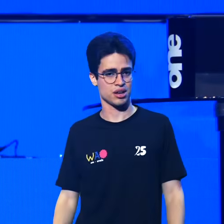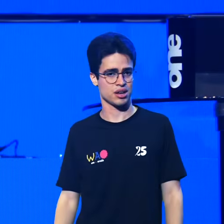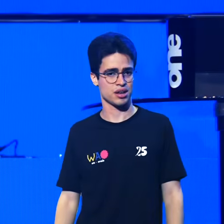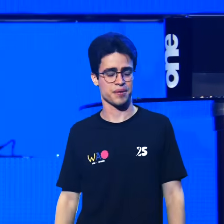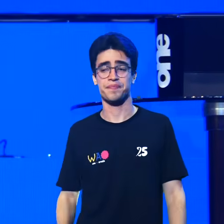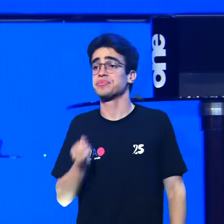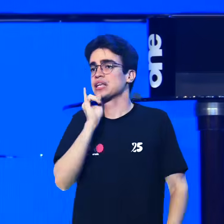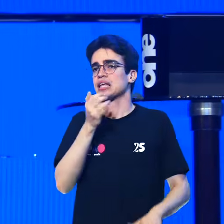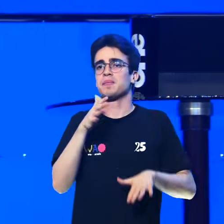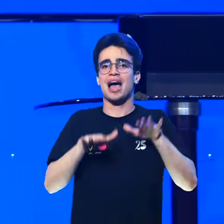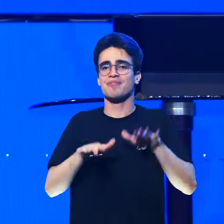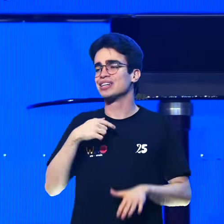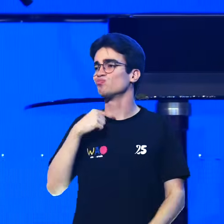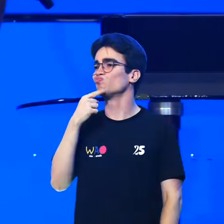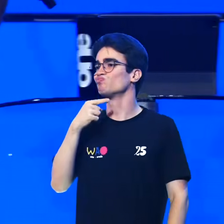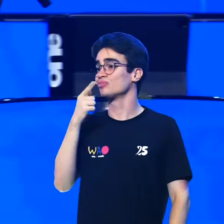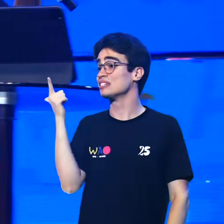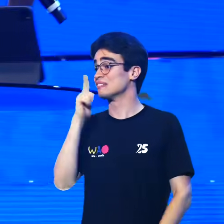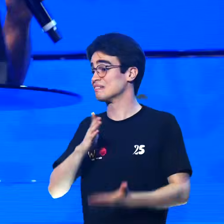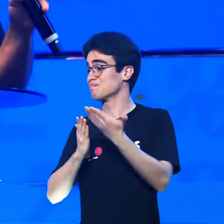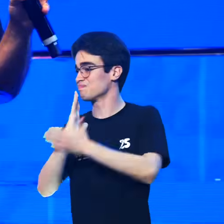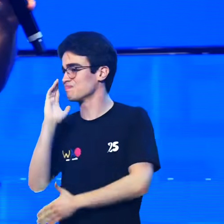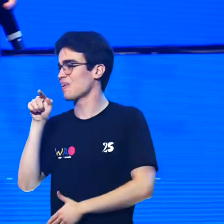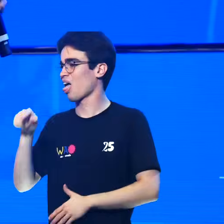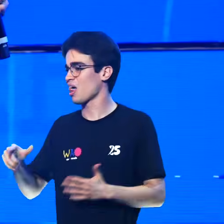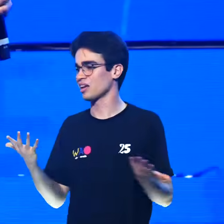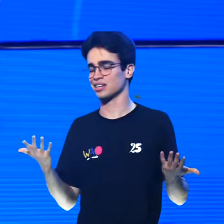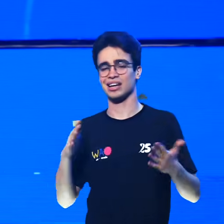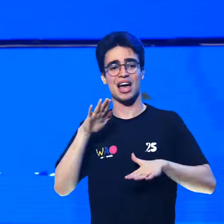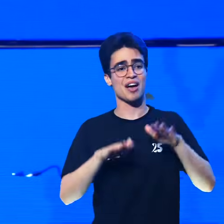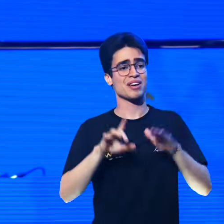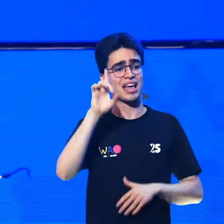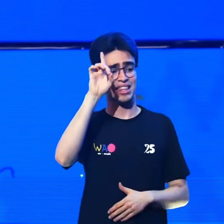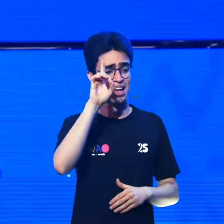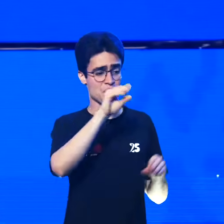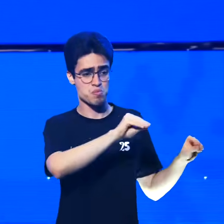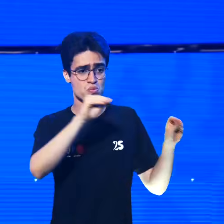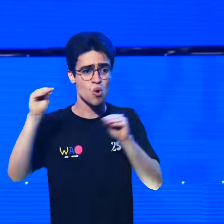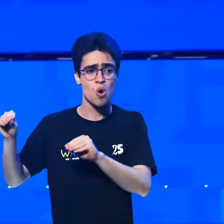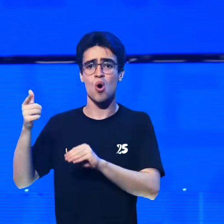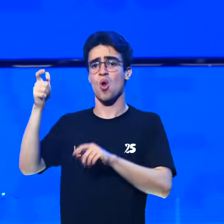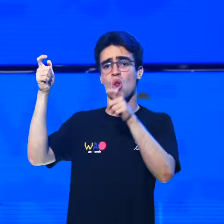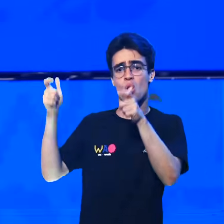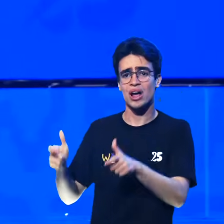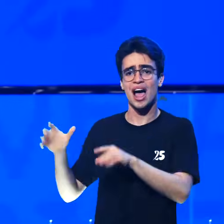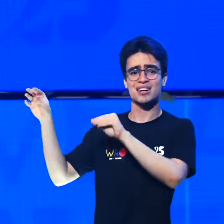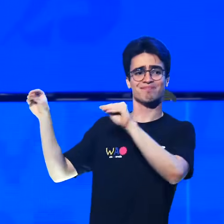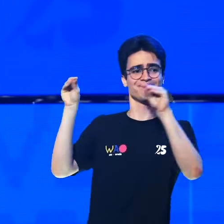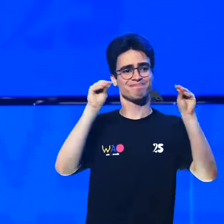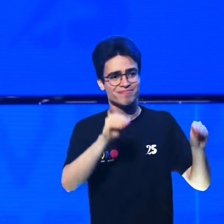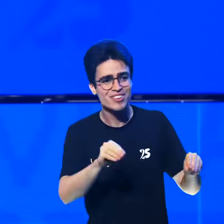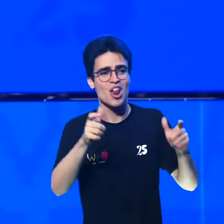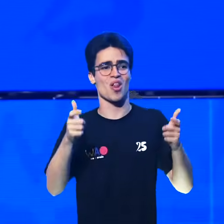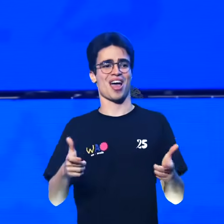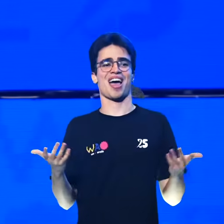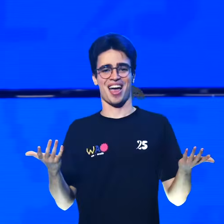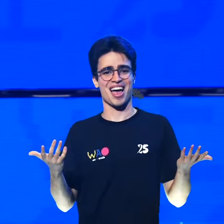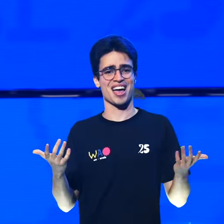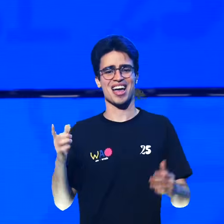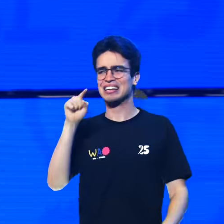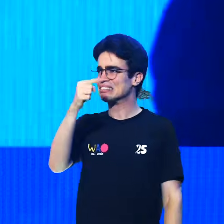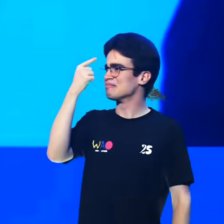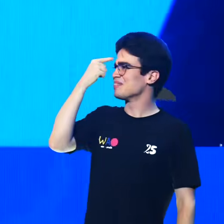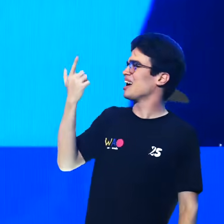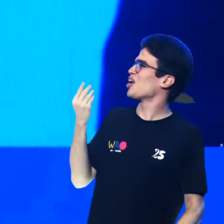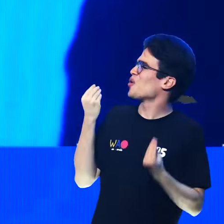Talvez a não promoção, talvez o que Deus está te levando para outro lugar ou te trazendo de outro lugar, e você pensa, mas por